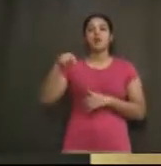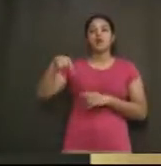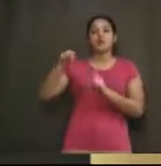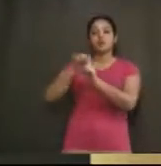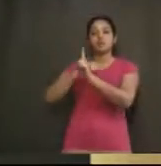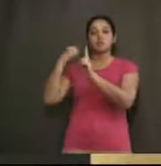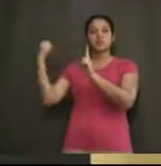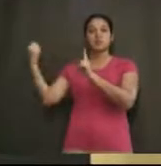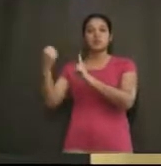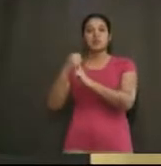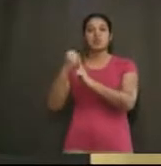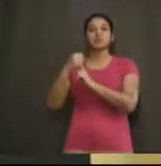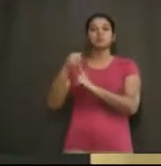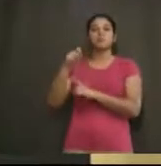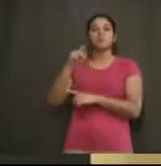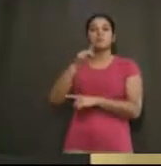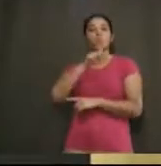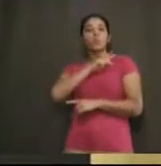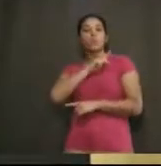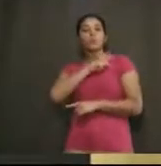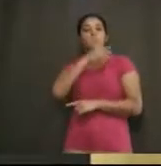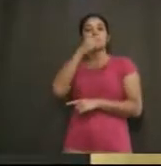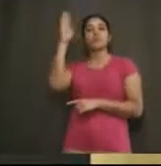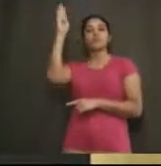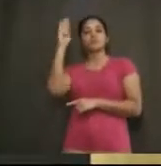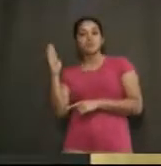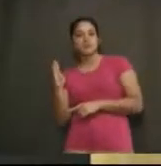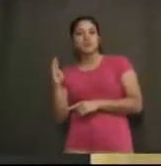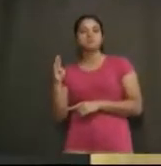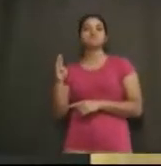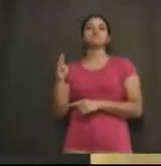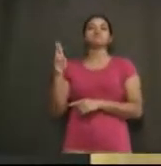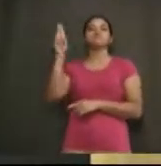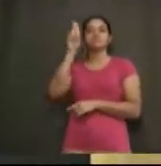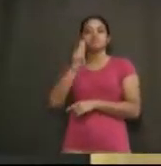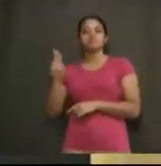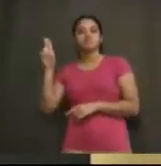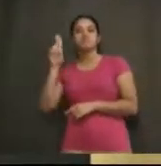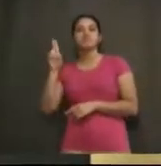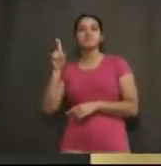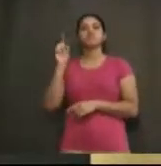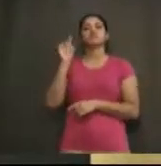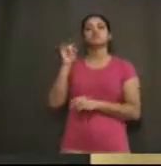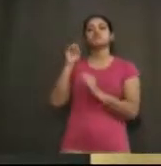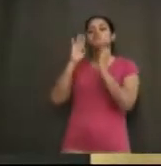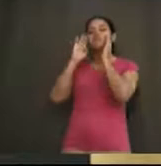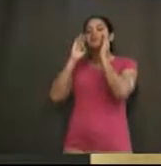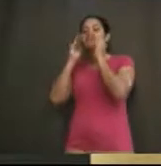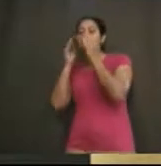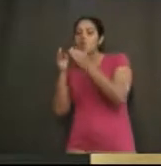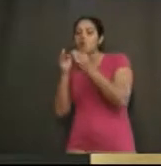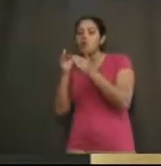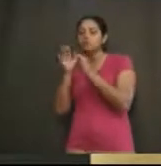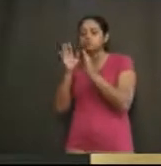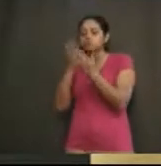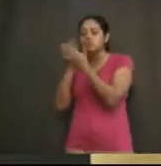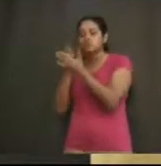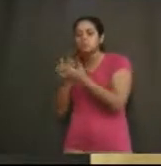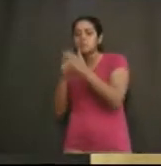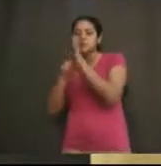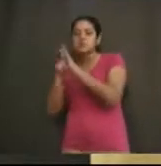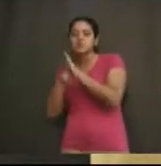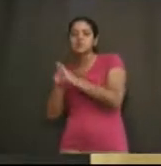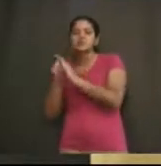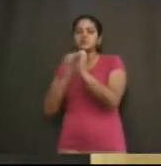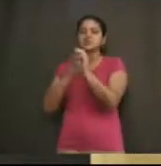podem ficar confinadas nos seus espaços apenas, e não é pouco, fazendo ensino,